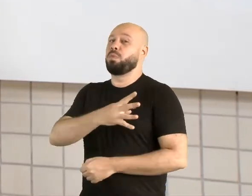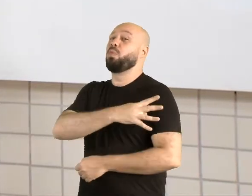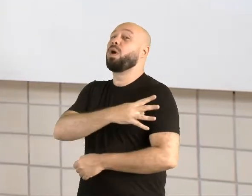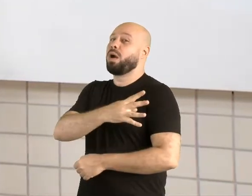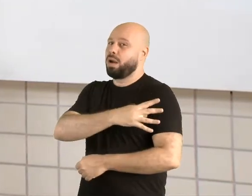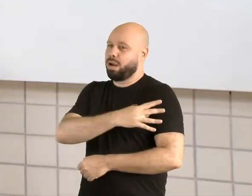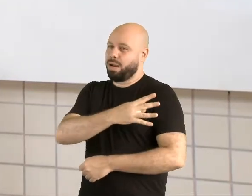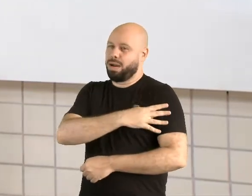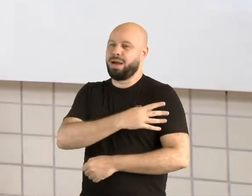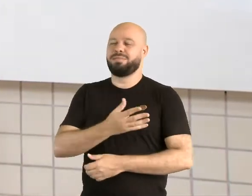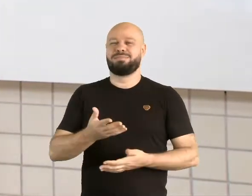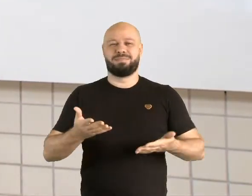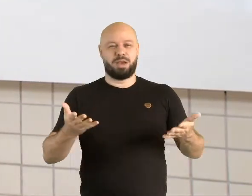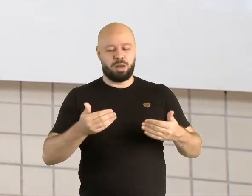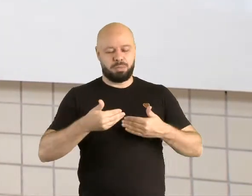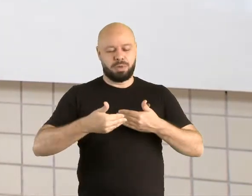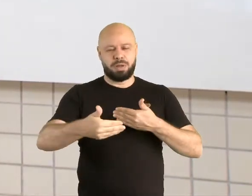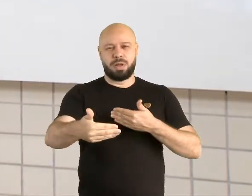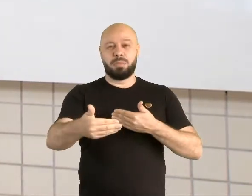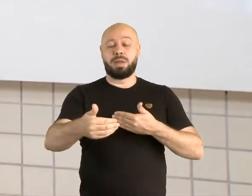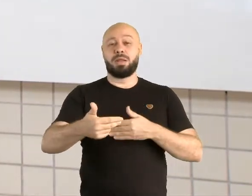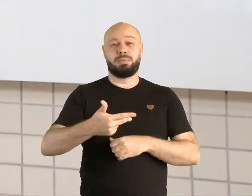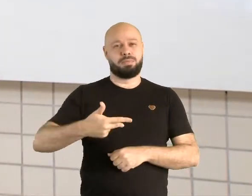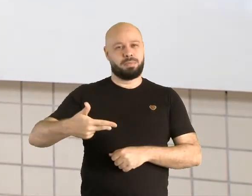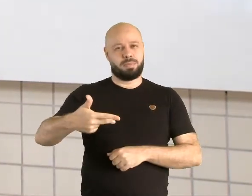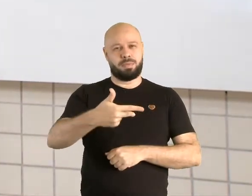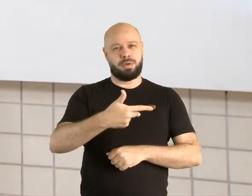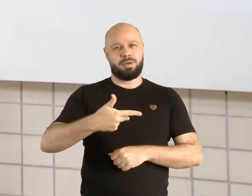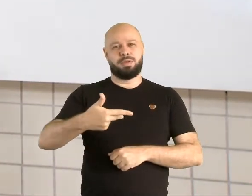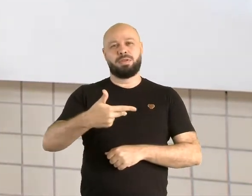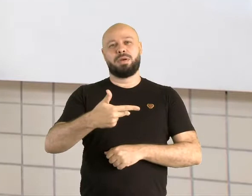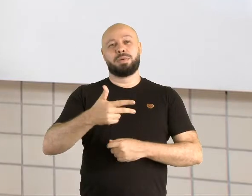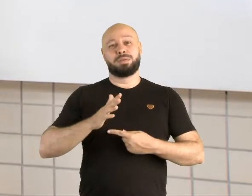vamos ainda continuar com os pronomes